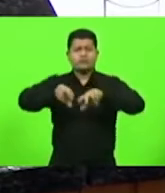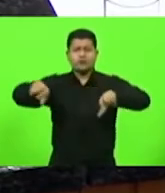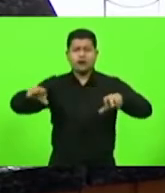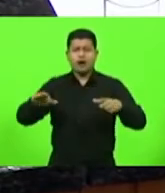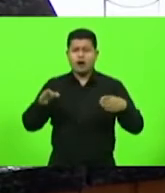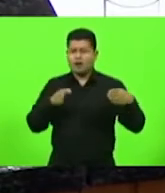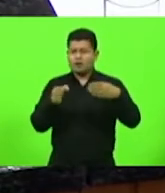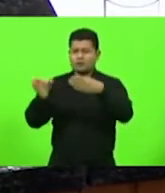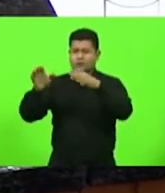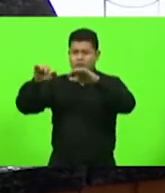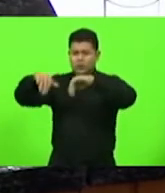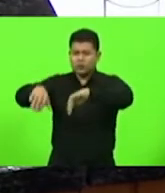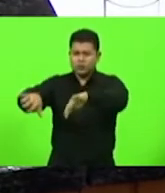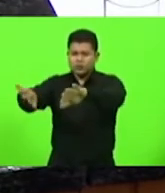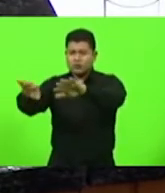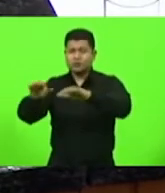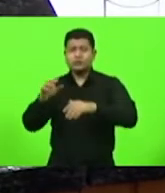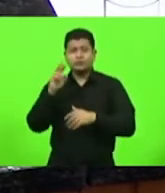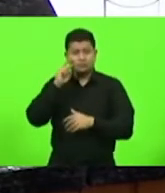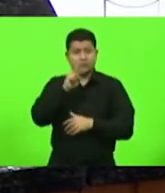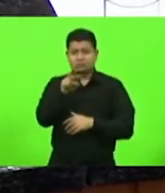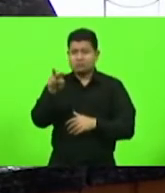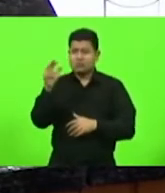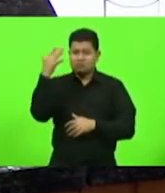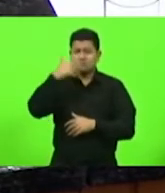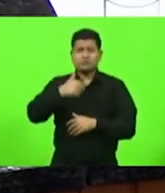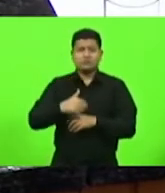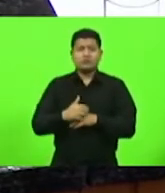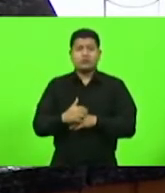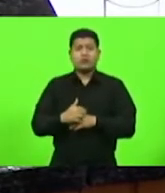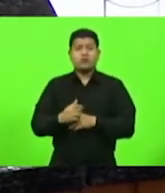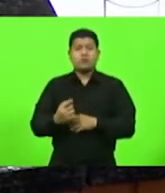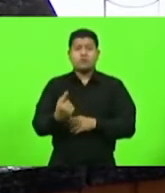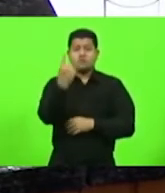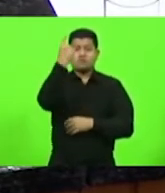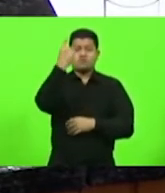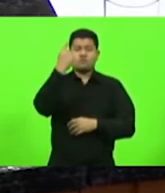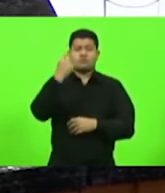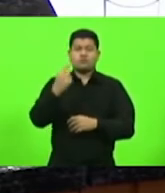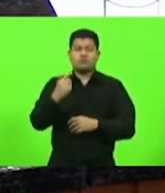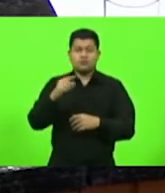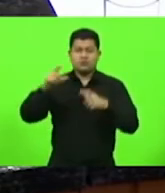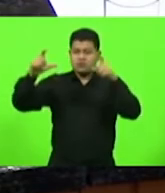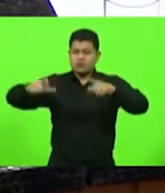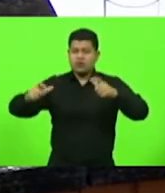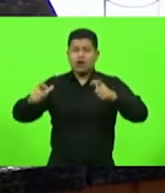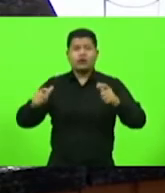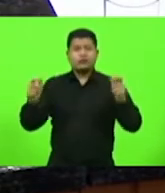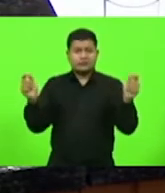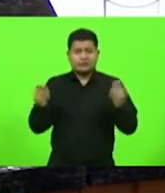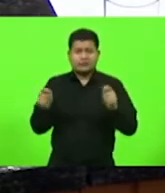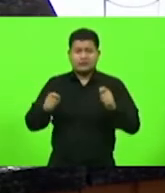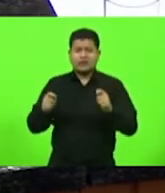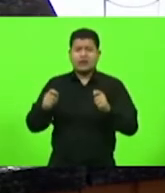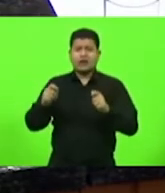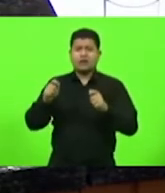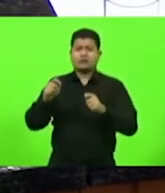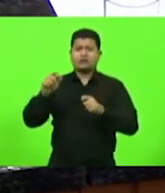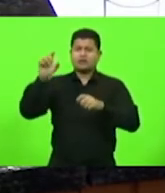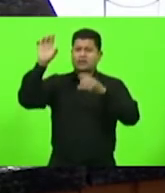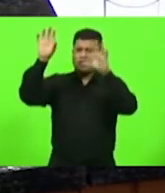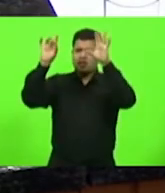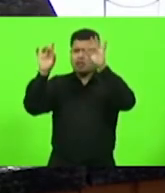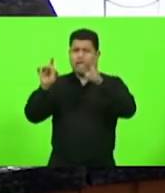presidente Aonde é a principal a precipitação de neve é certa é Mas além de todos esses atrativos